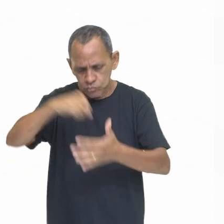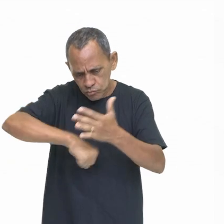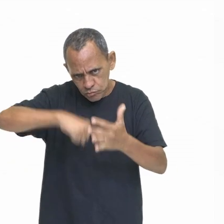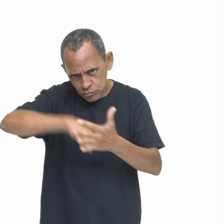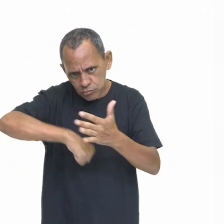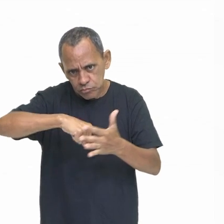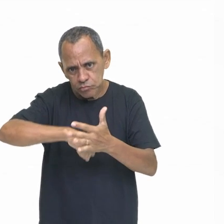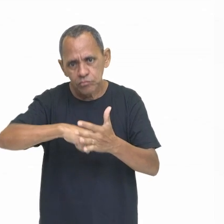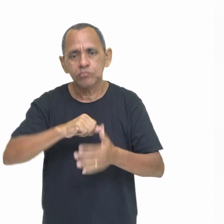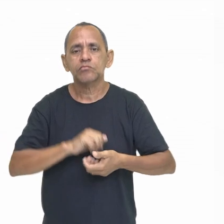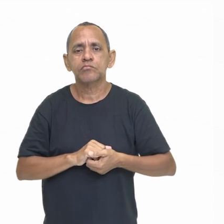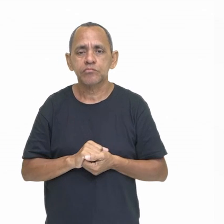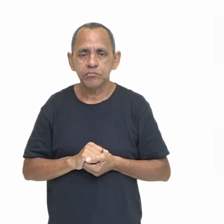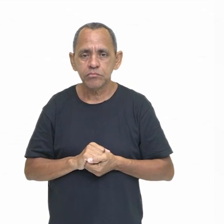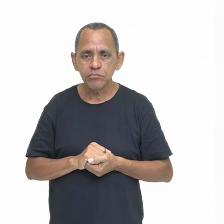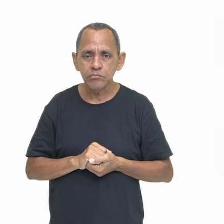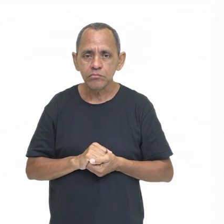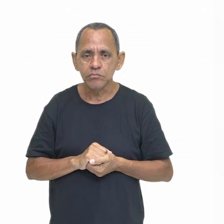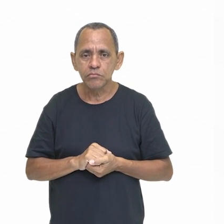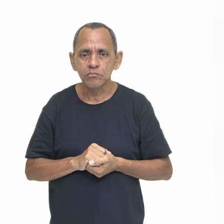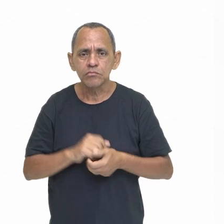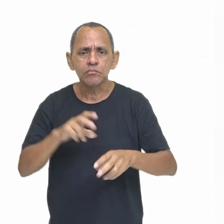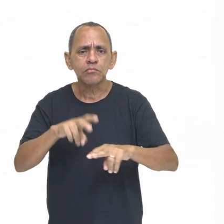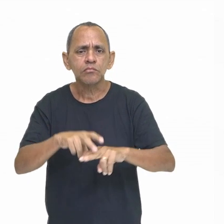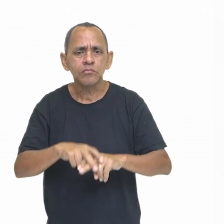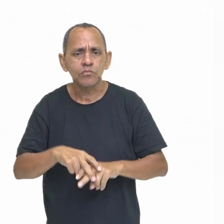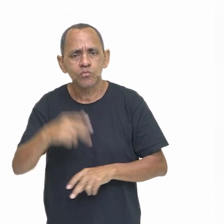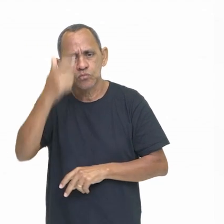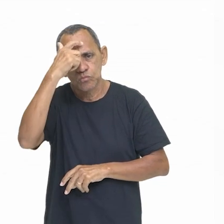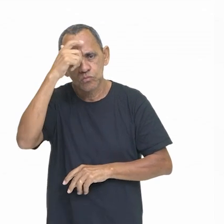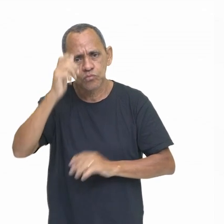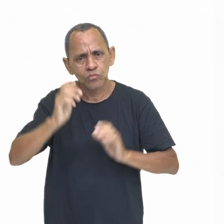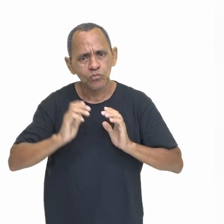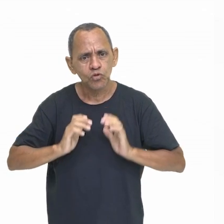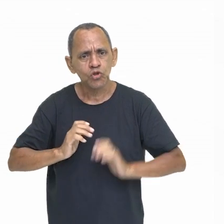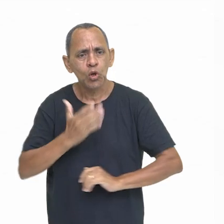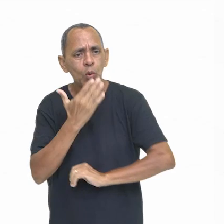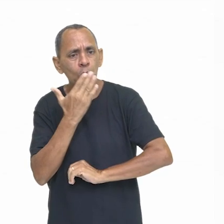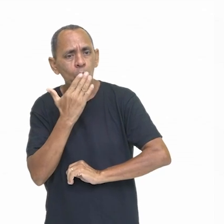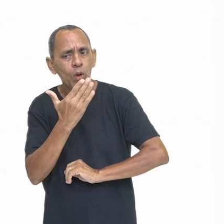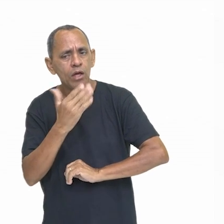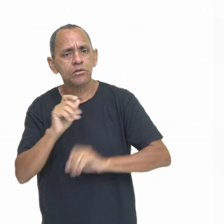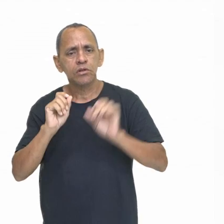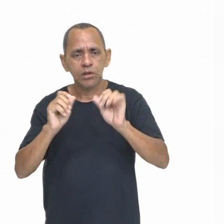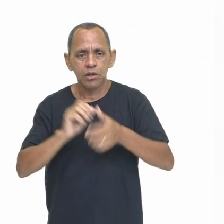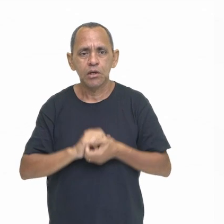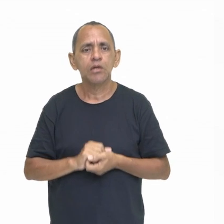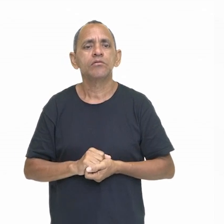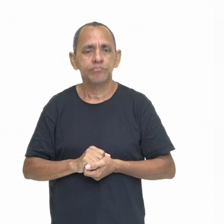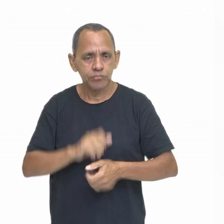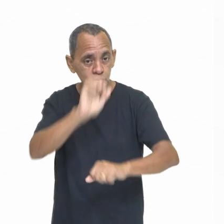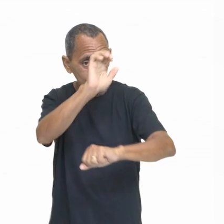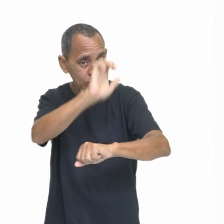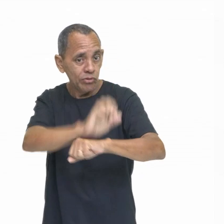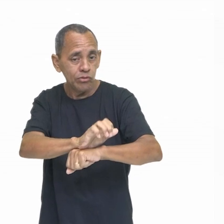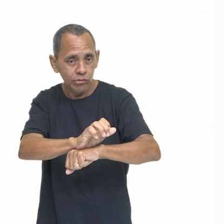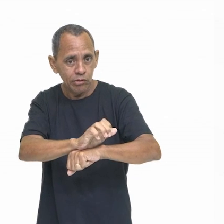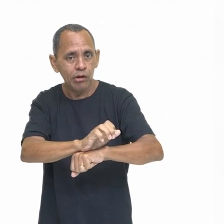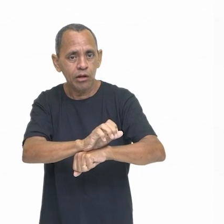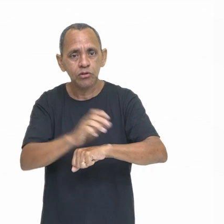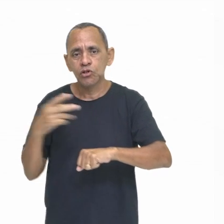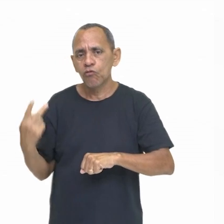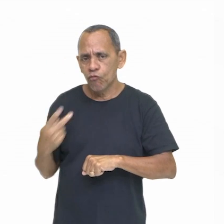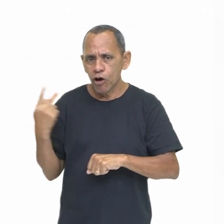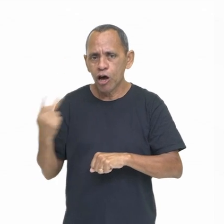para que os cidadãos exijam do Estado o reconhecimento de direitos que compõem a cidadania. Segundo o filósofo americano,